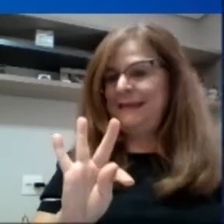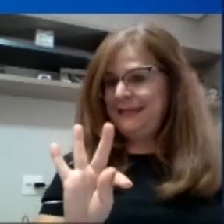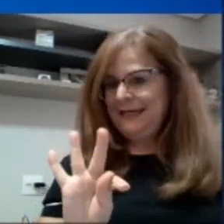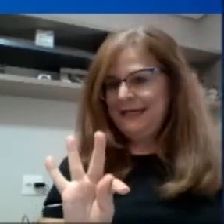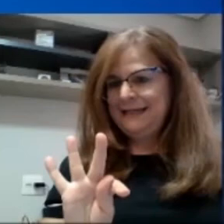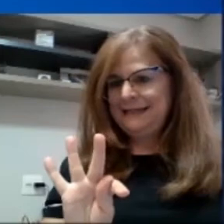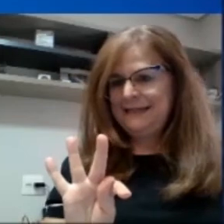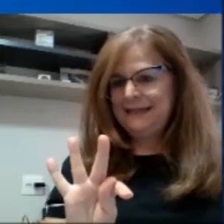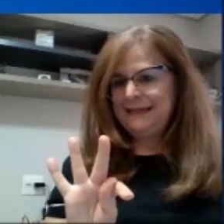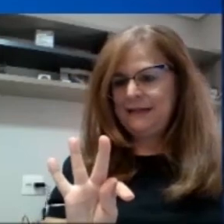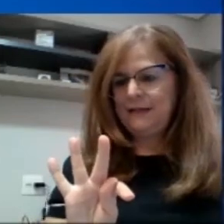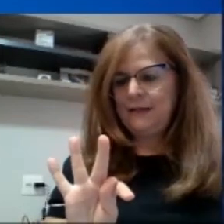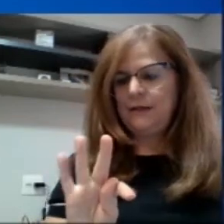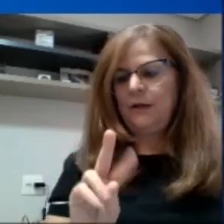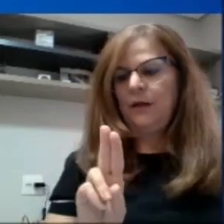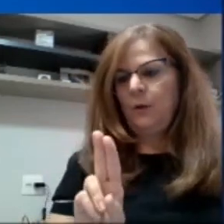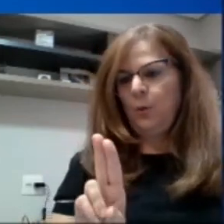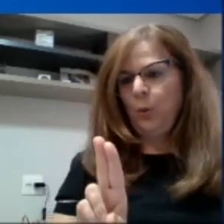T,